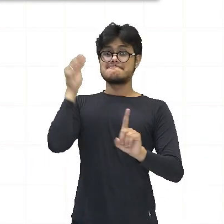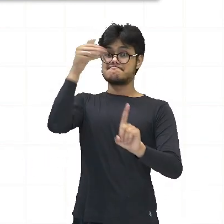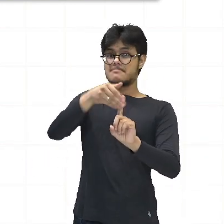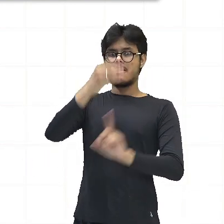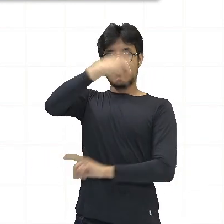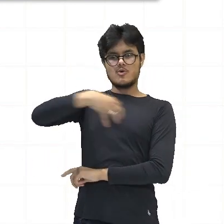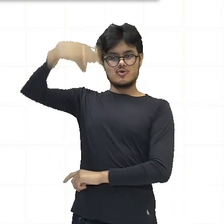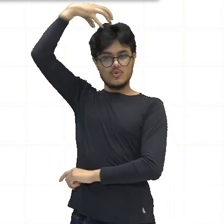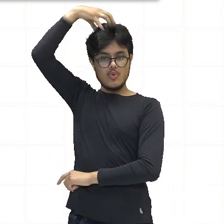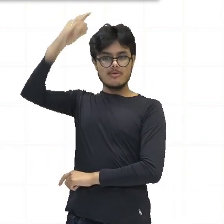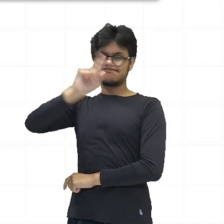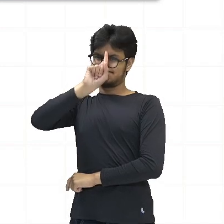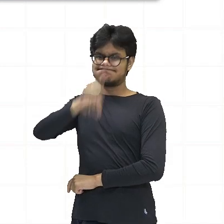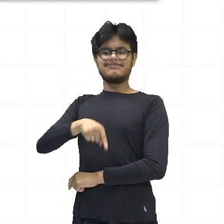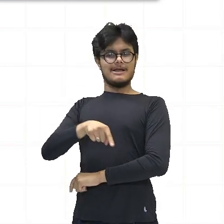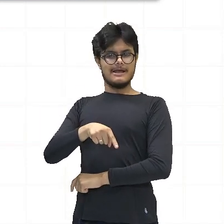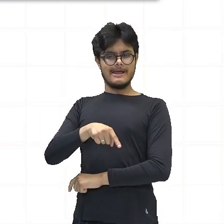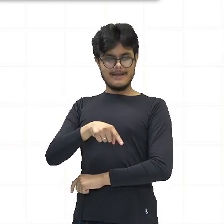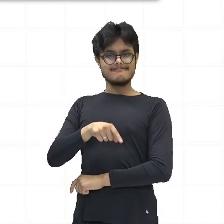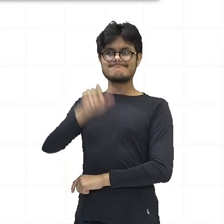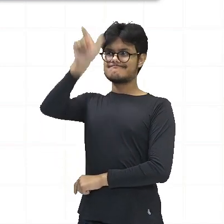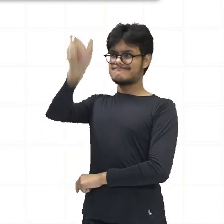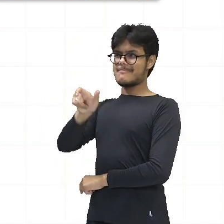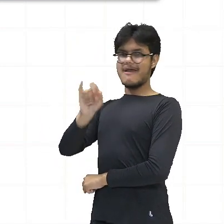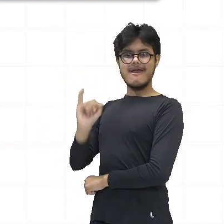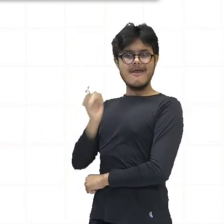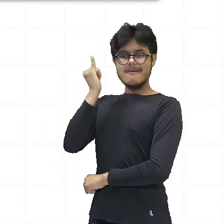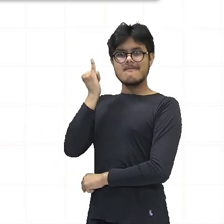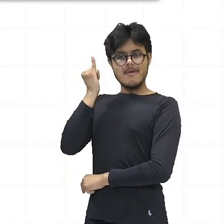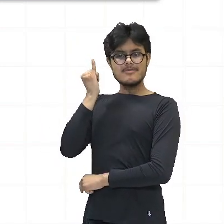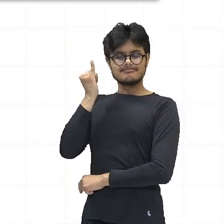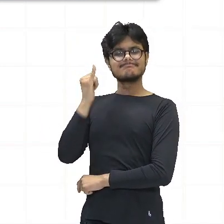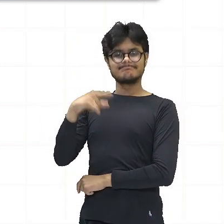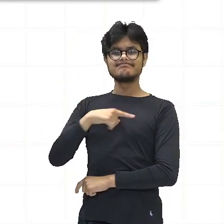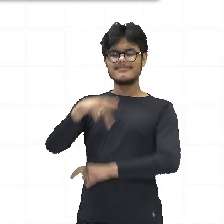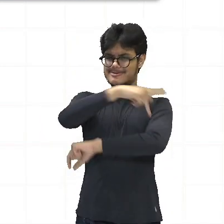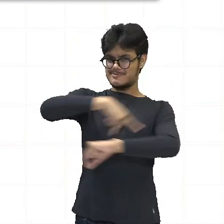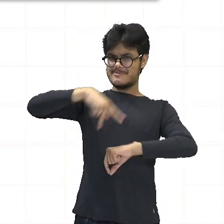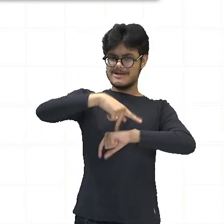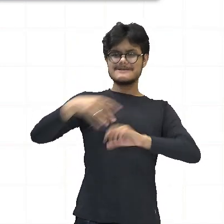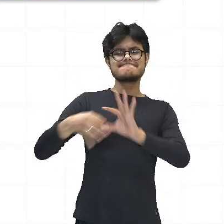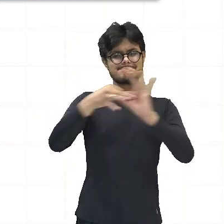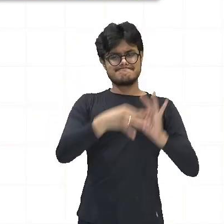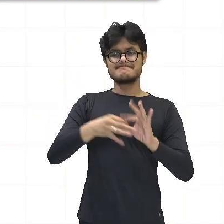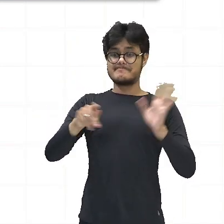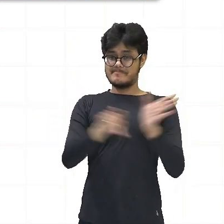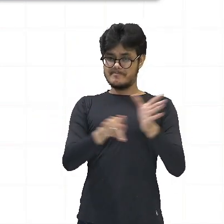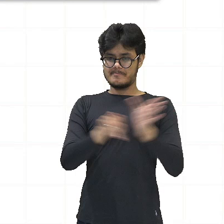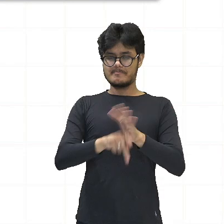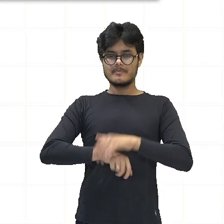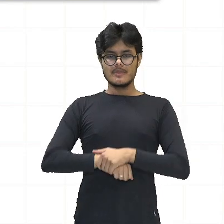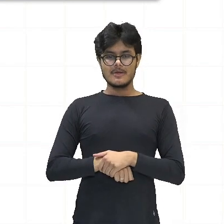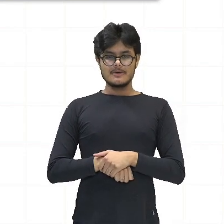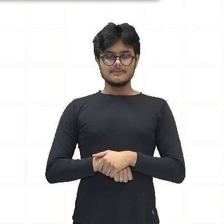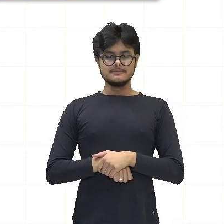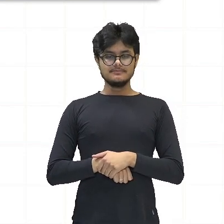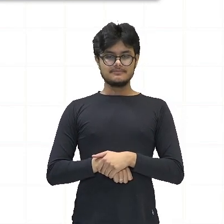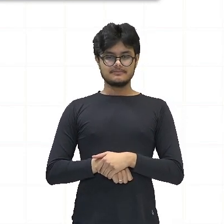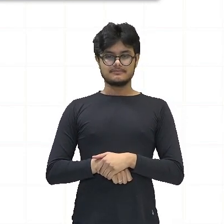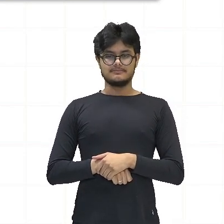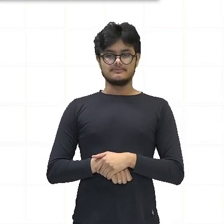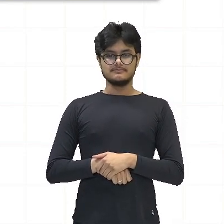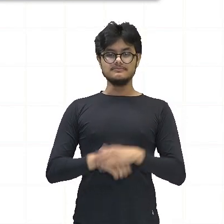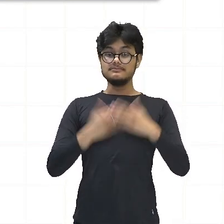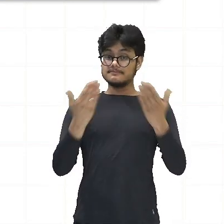centralização do poder na figura do rei eram esses estados nacionais, tá? E aí, as